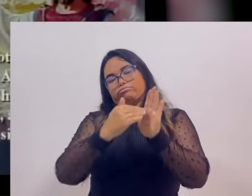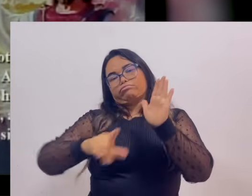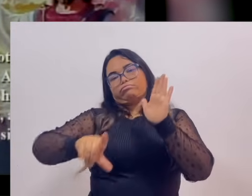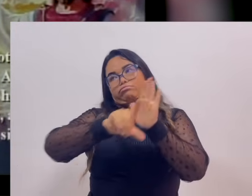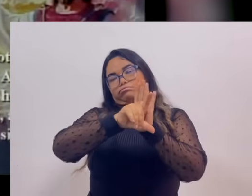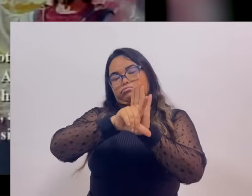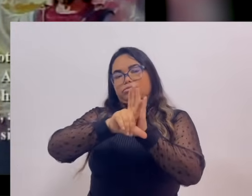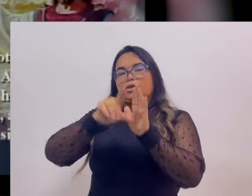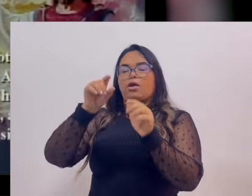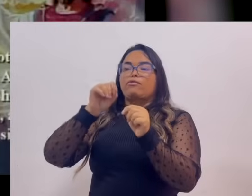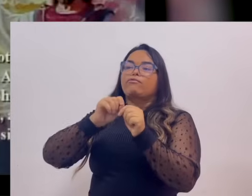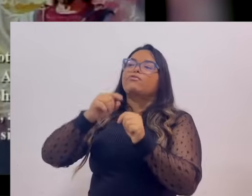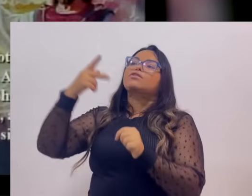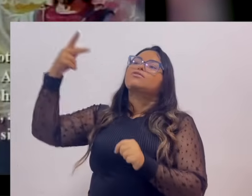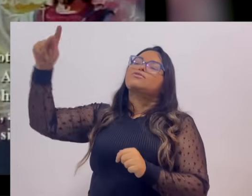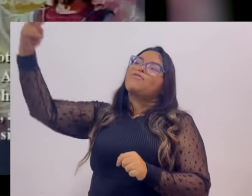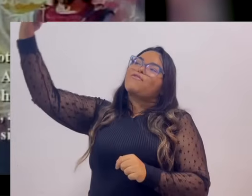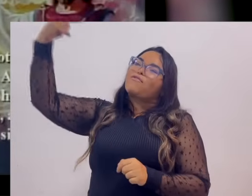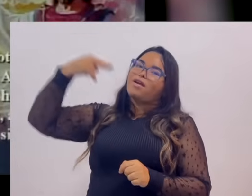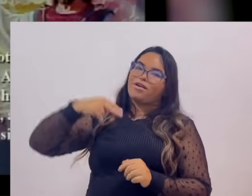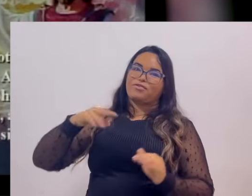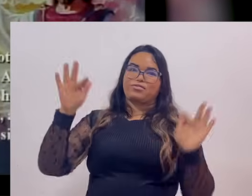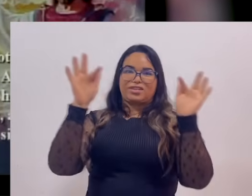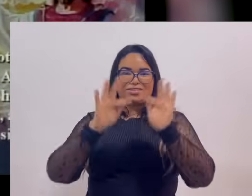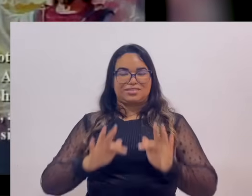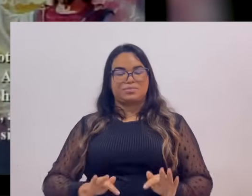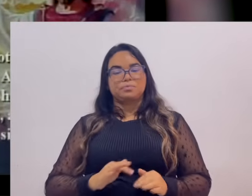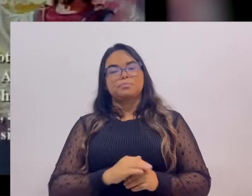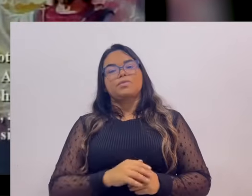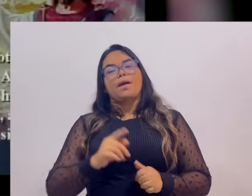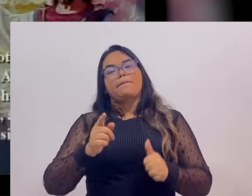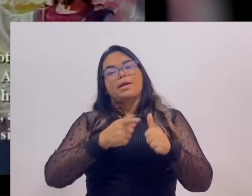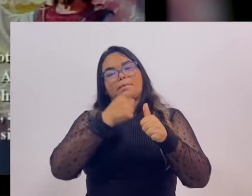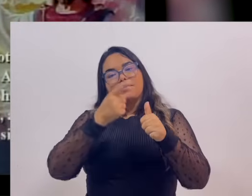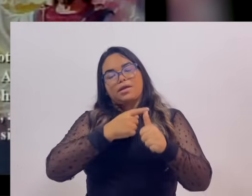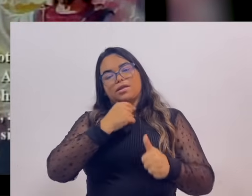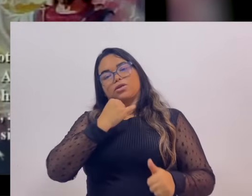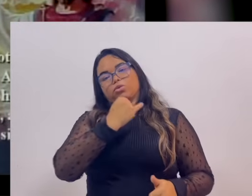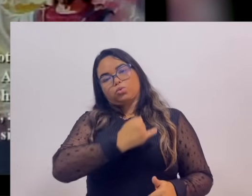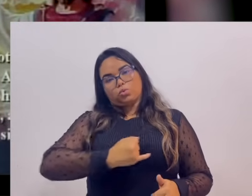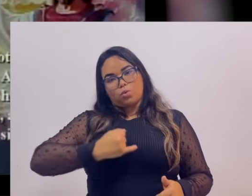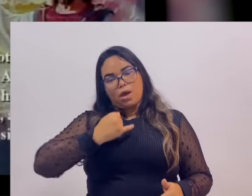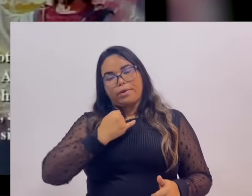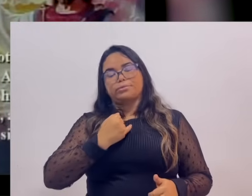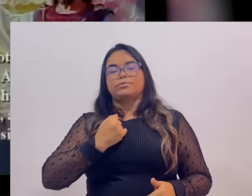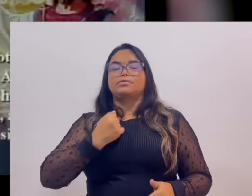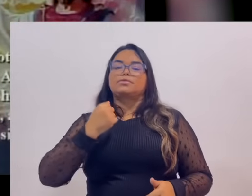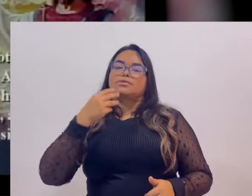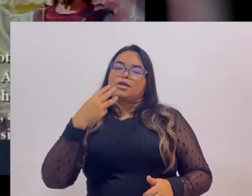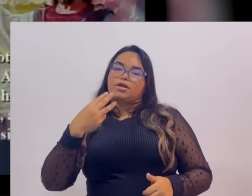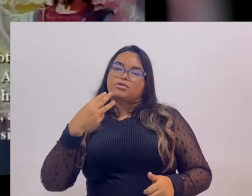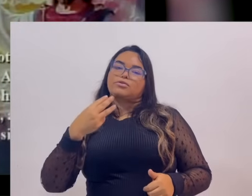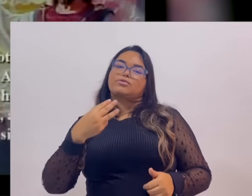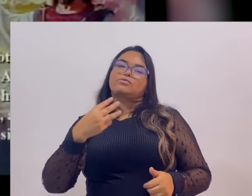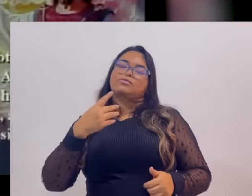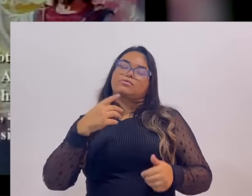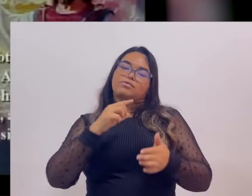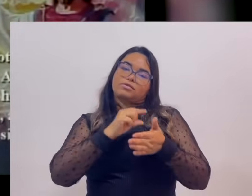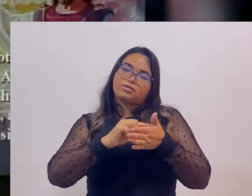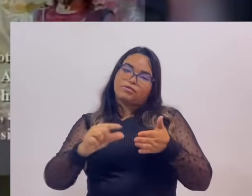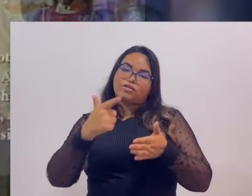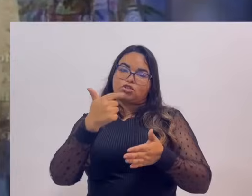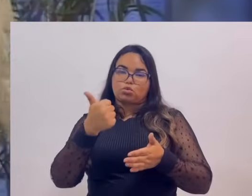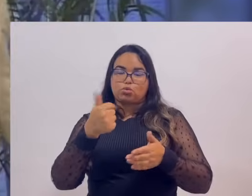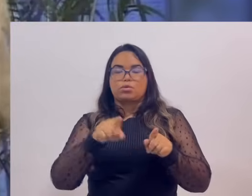pedirmos dele receberemos porque guardamos os seus mandamentos e fazemos o que é agradável a sua vista 1 João